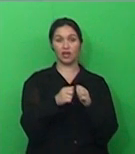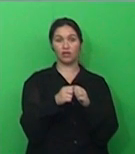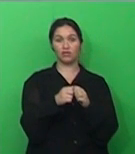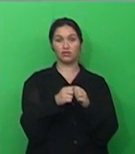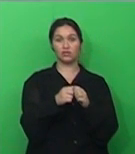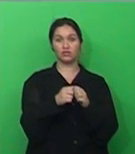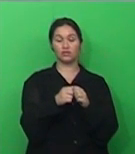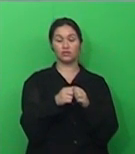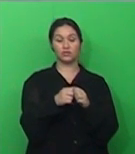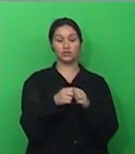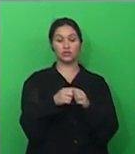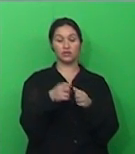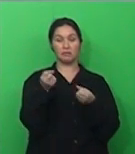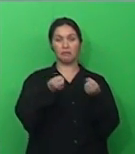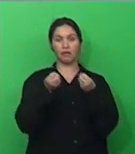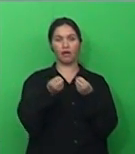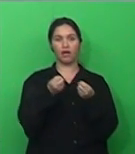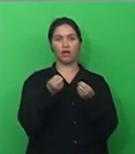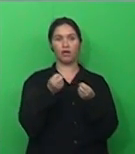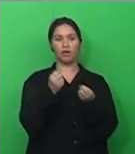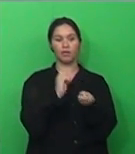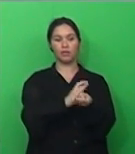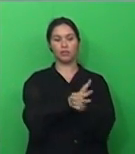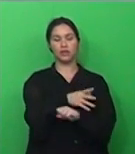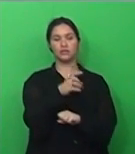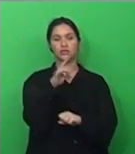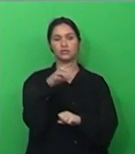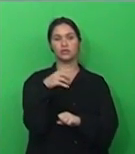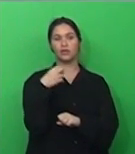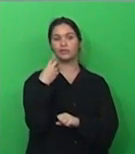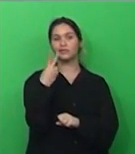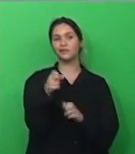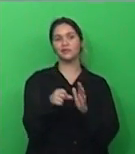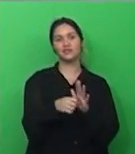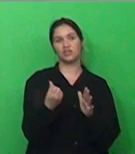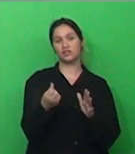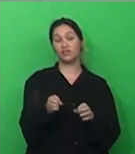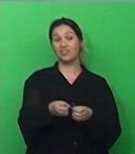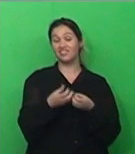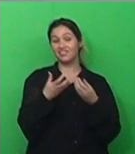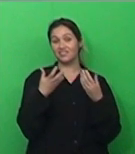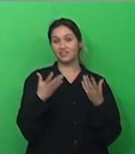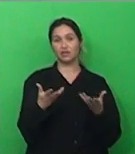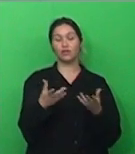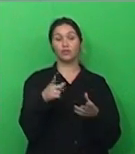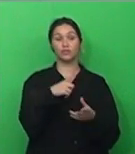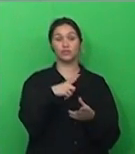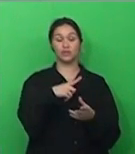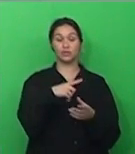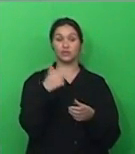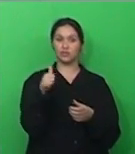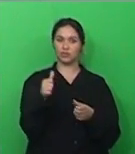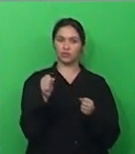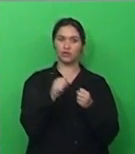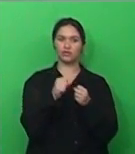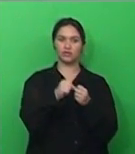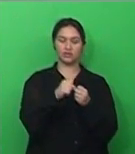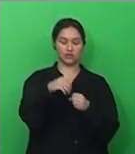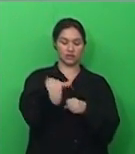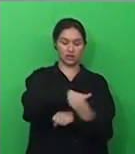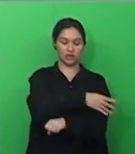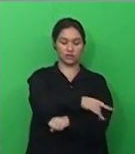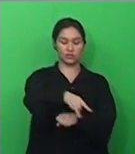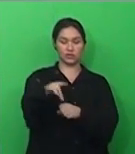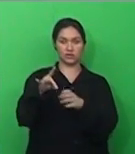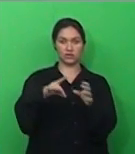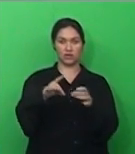ser direcionado para realmente aqueles locais onde tem um fluxo de veículos mais atuantes naquele dia,